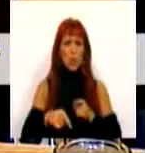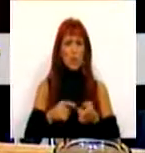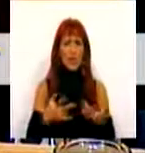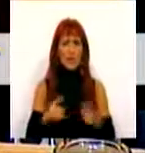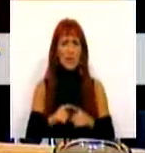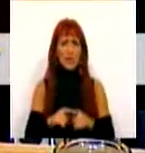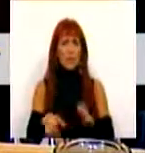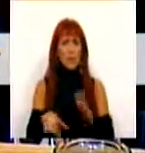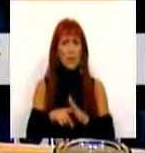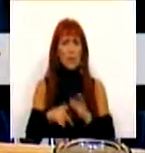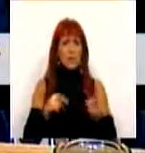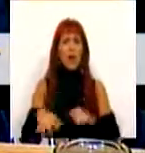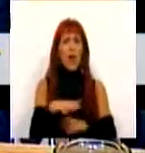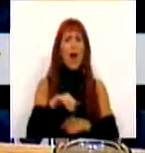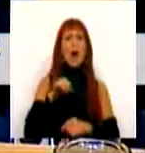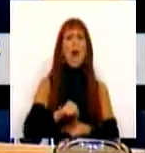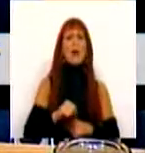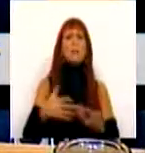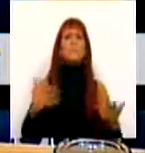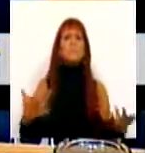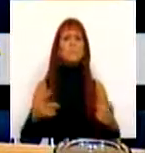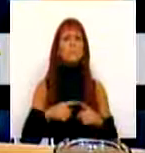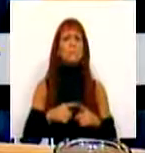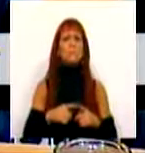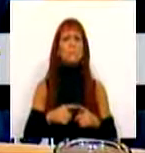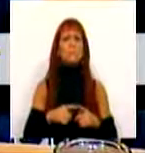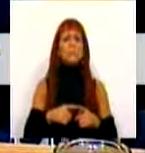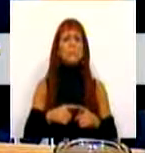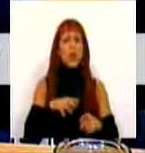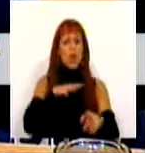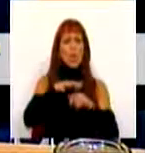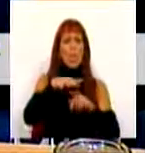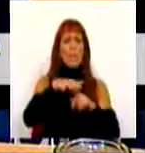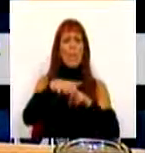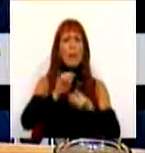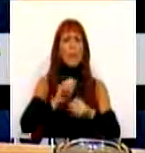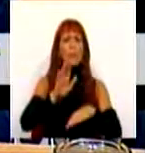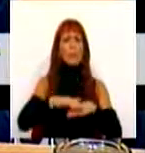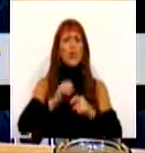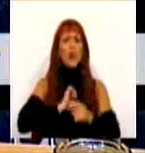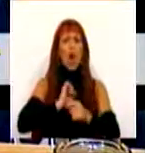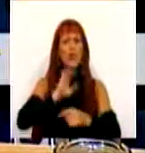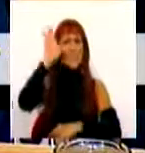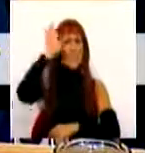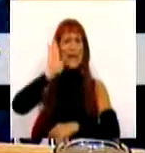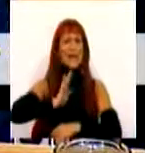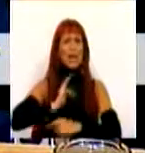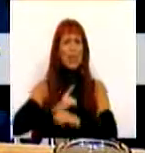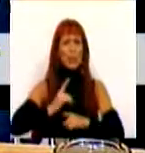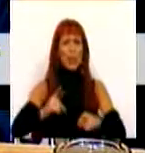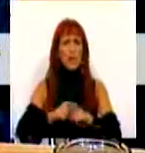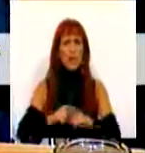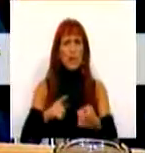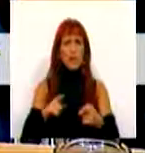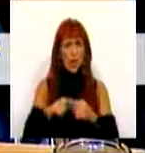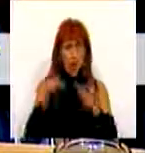estultícia negá-lo, também do ponto de vista do impacto sobre os nossos militares, uma vez que isto implica